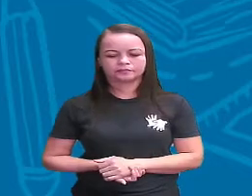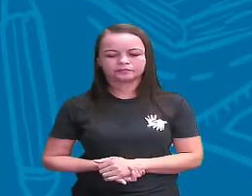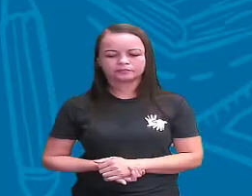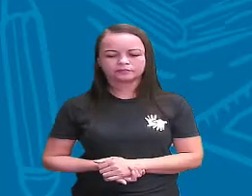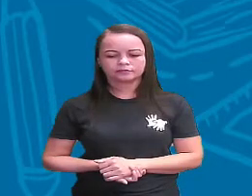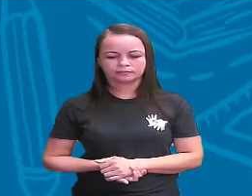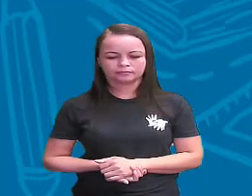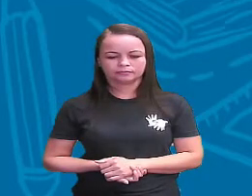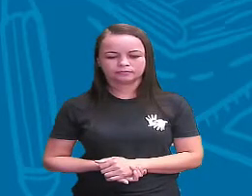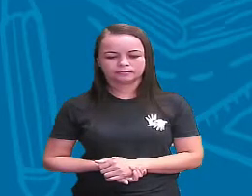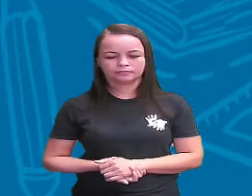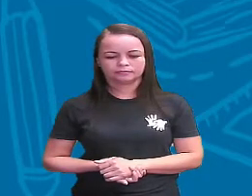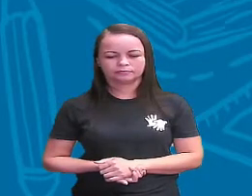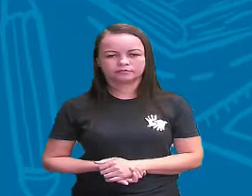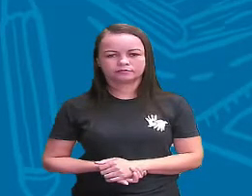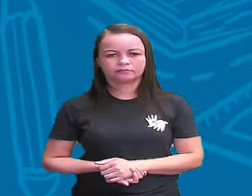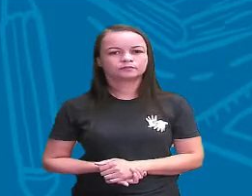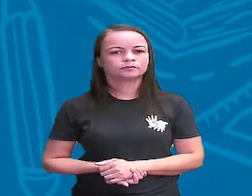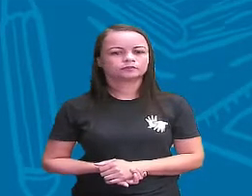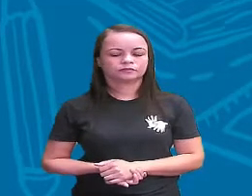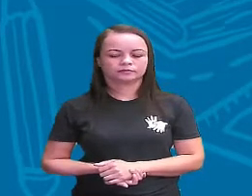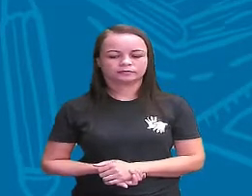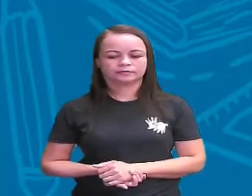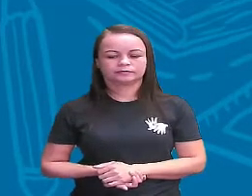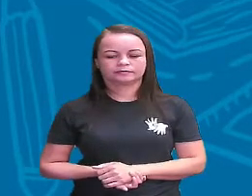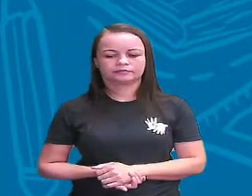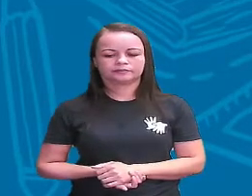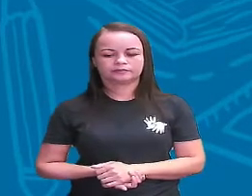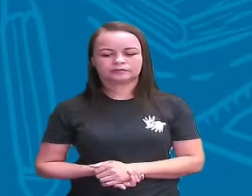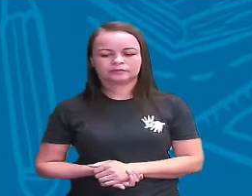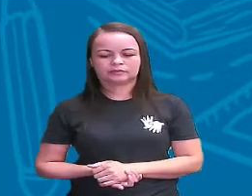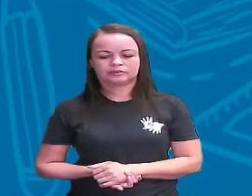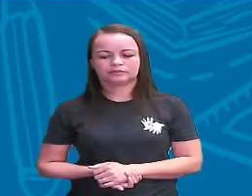Deixa eu passar aqui para vocês verem.